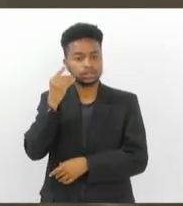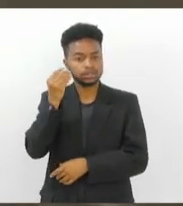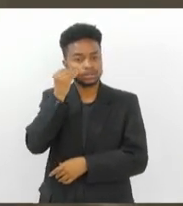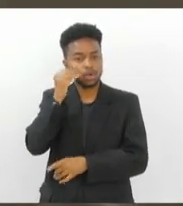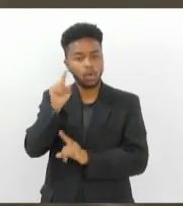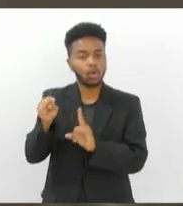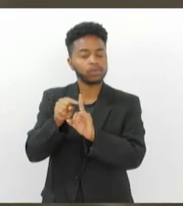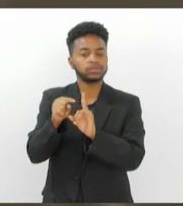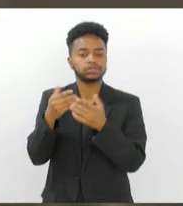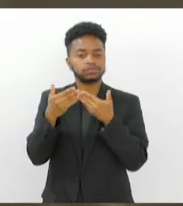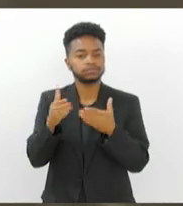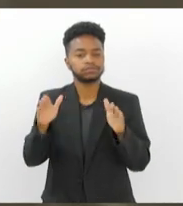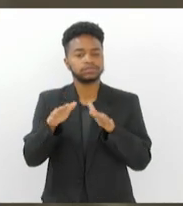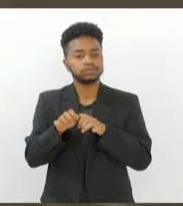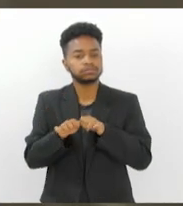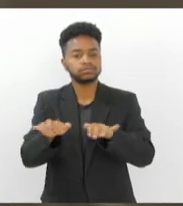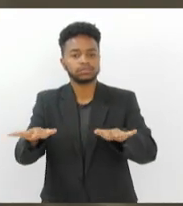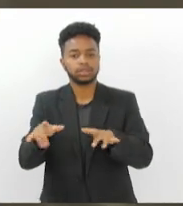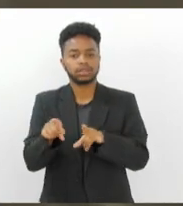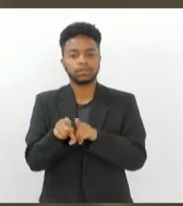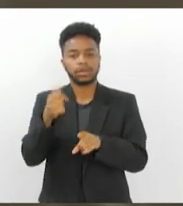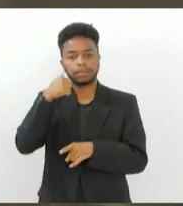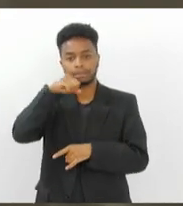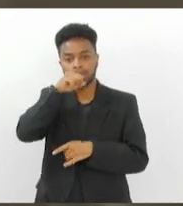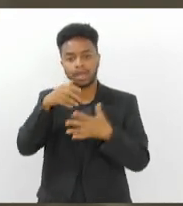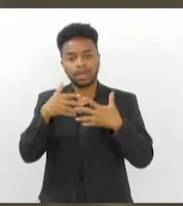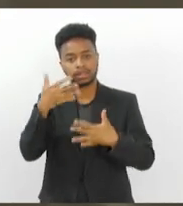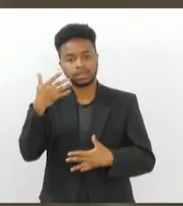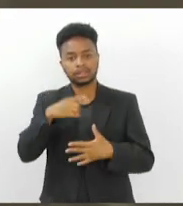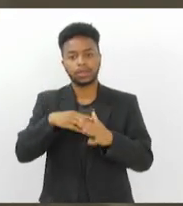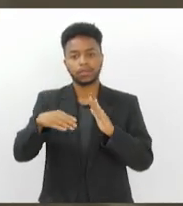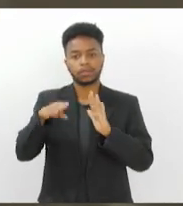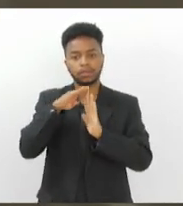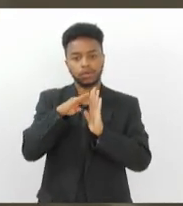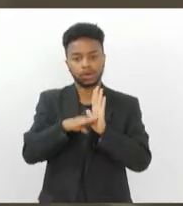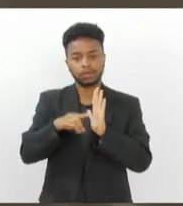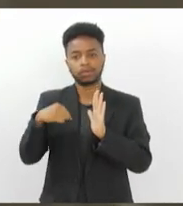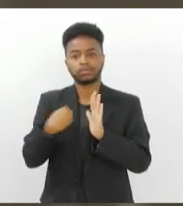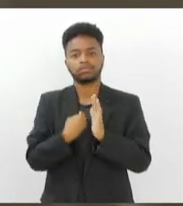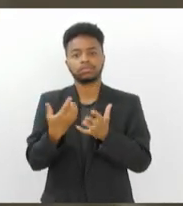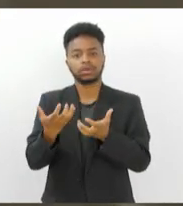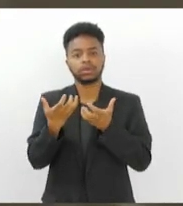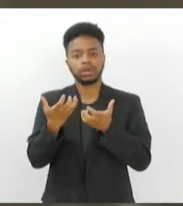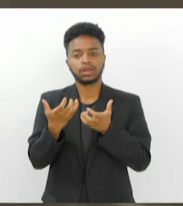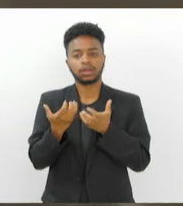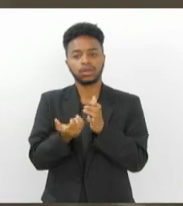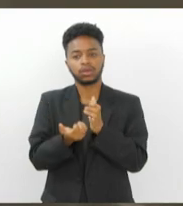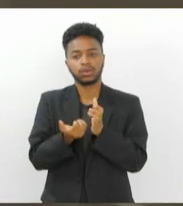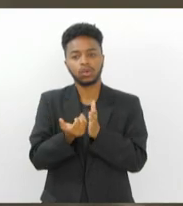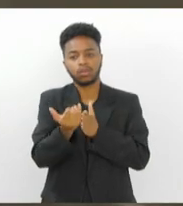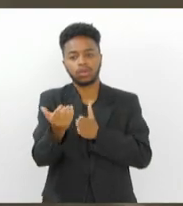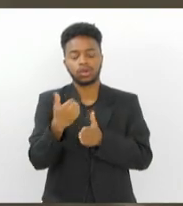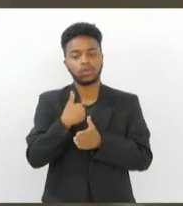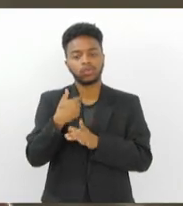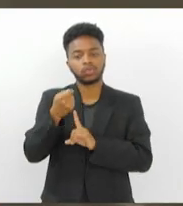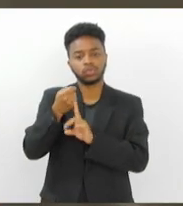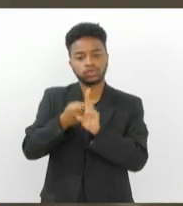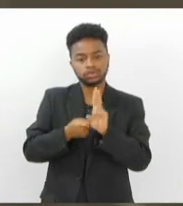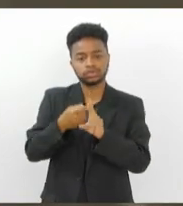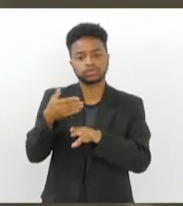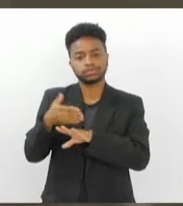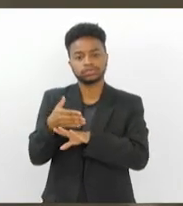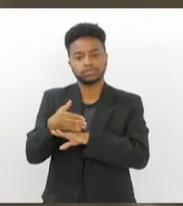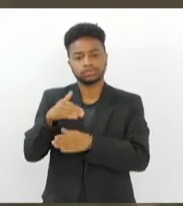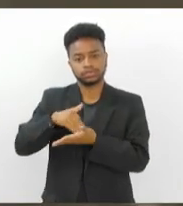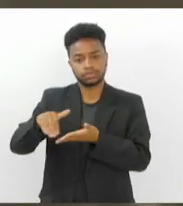mães atípicas a gente tem um programa que a gente quer colocar em prática eu tô mais ou menos dois meses na secretaria mas tem muitas coisas que a